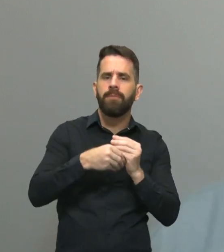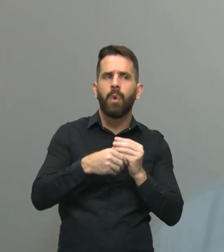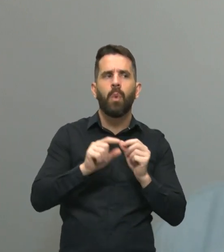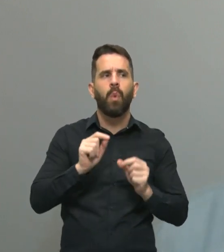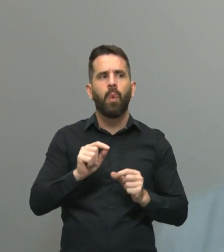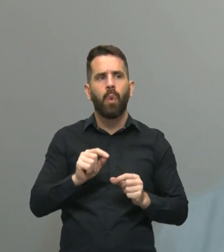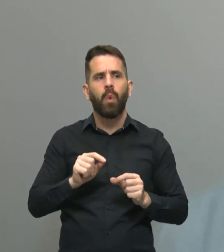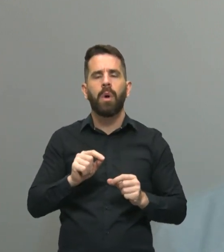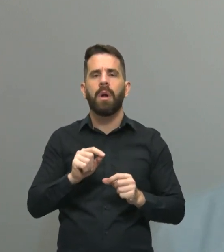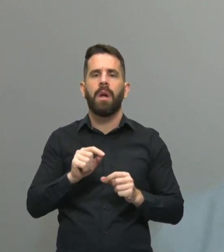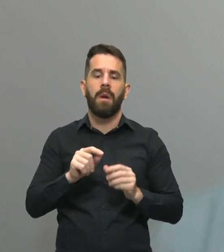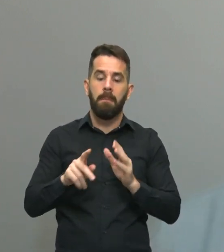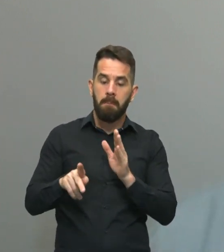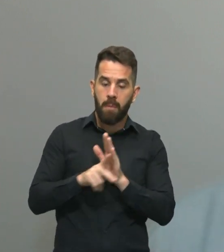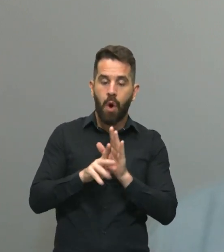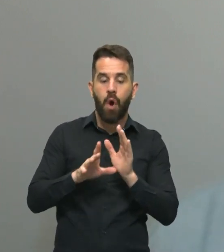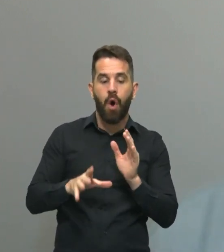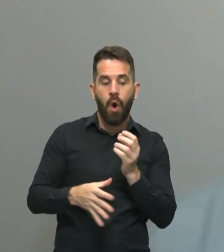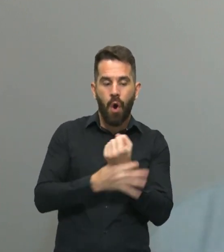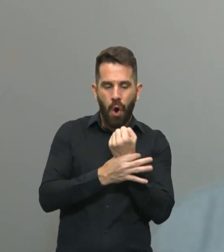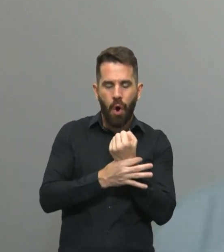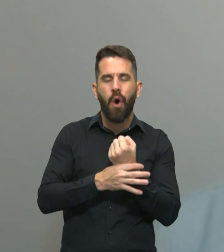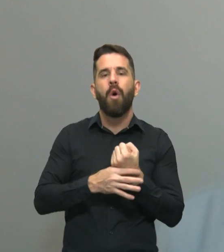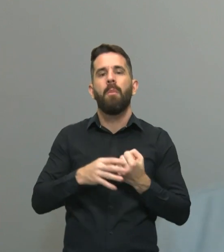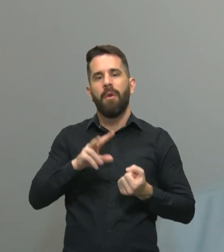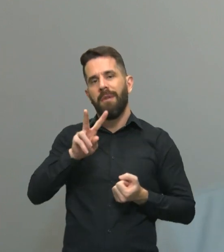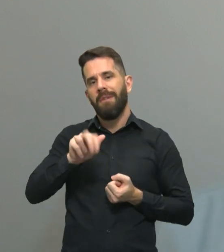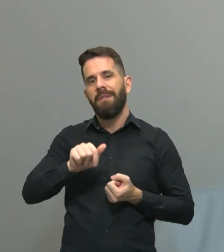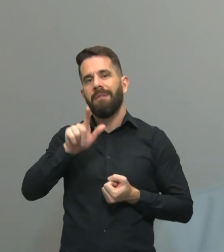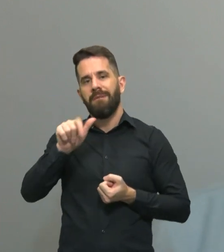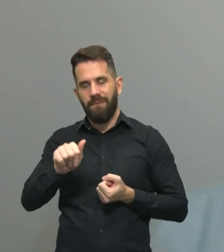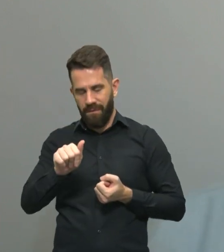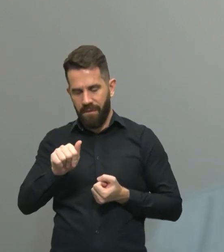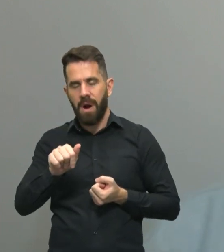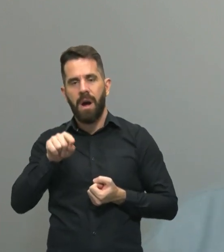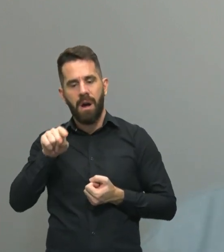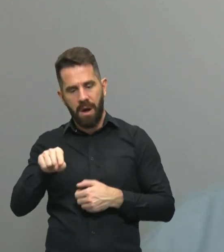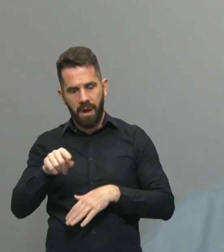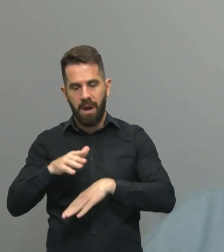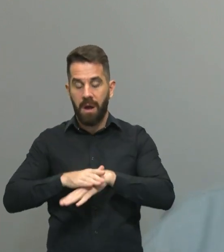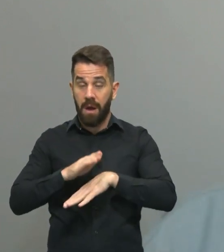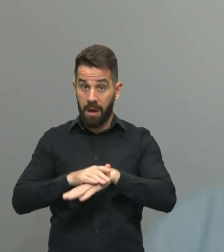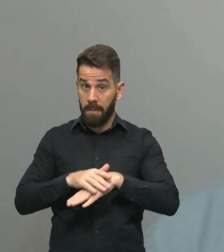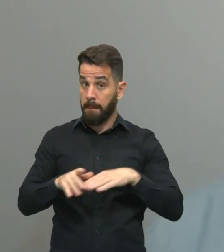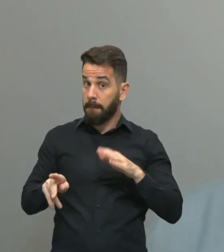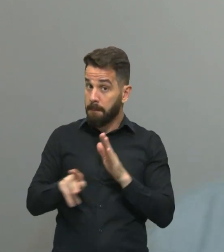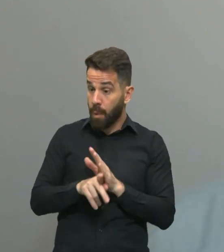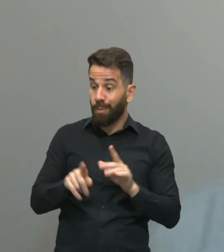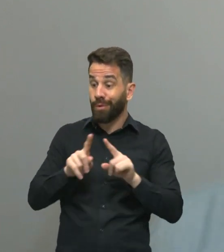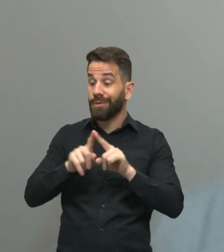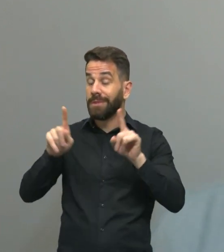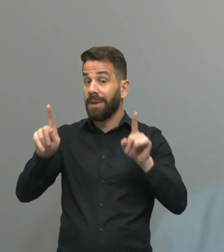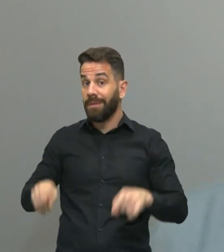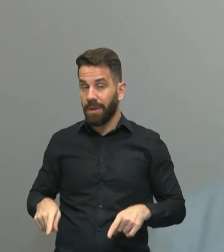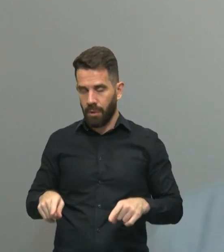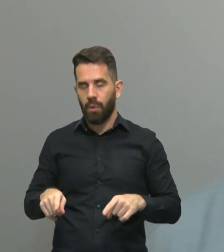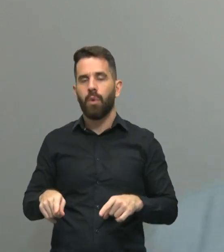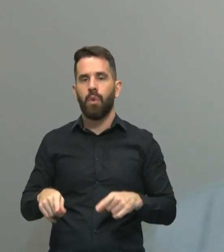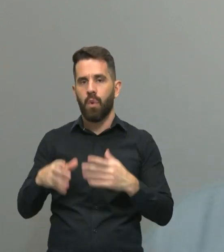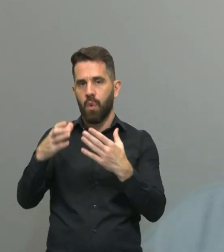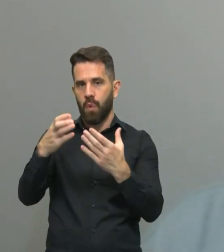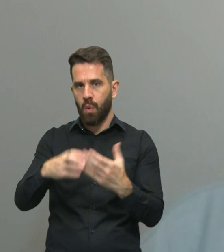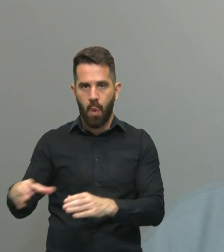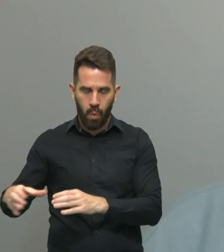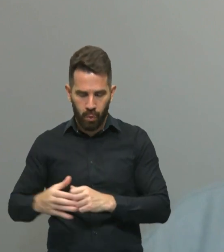para servidores nos concursos públicos, né? E